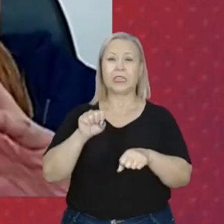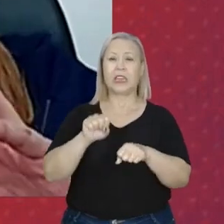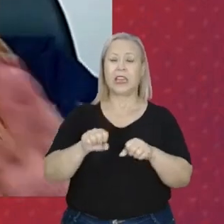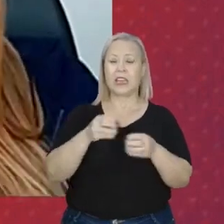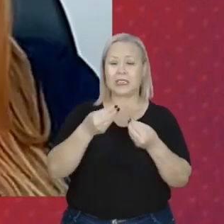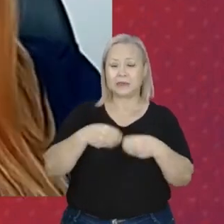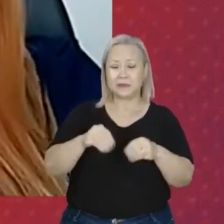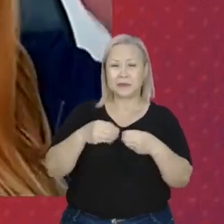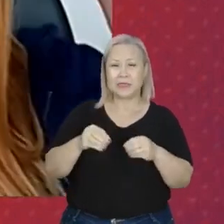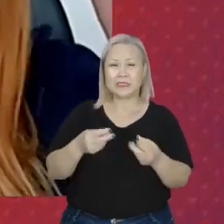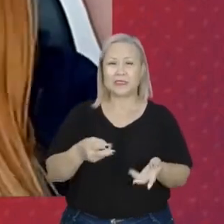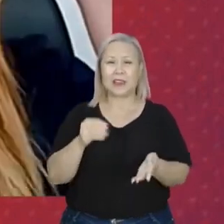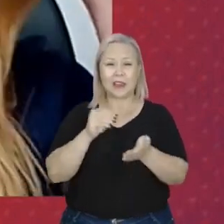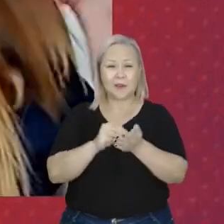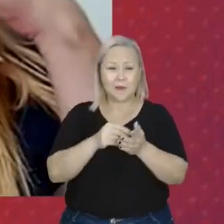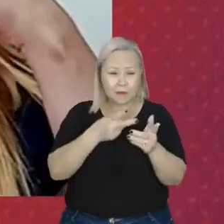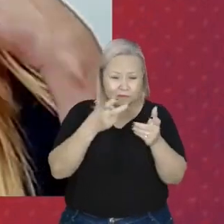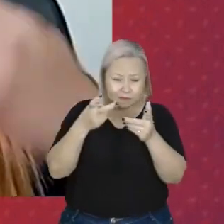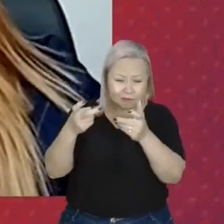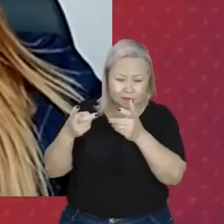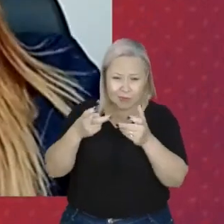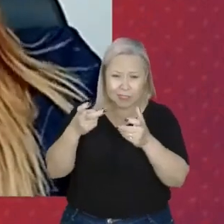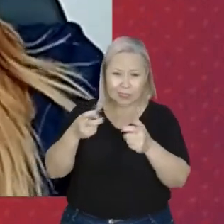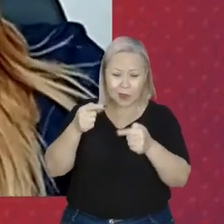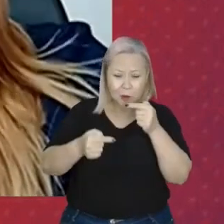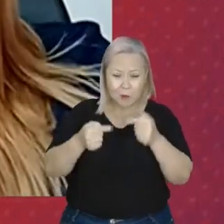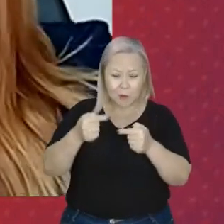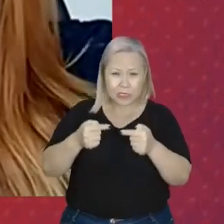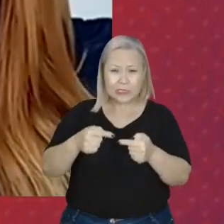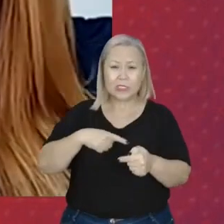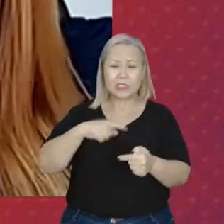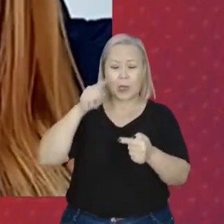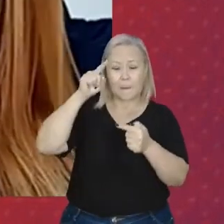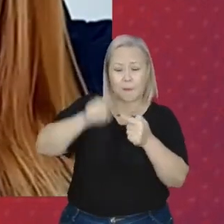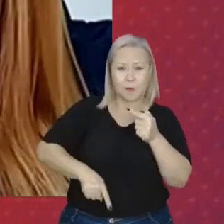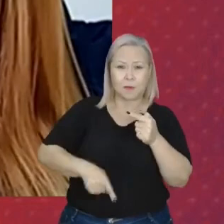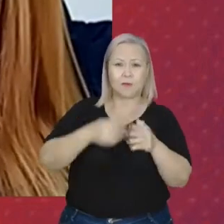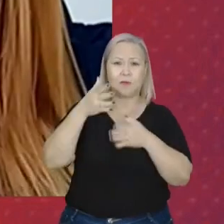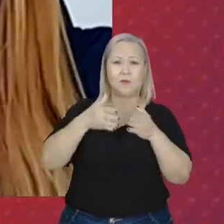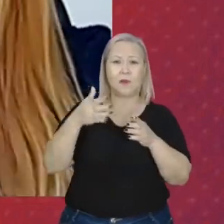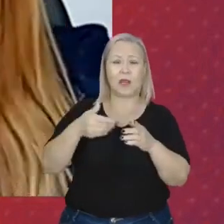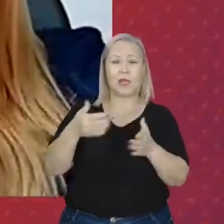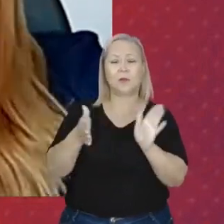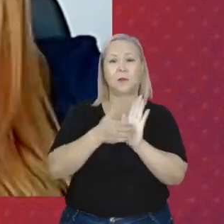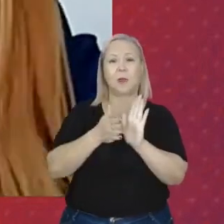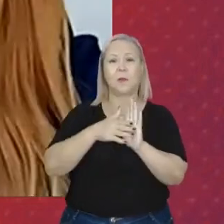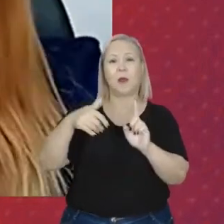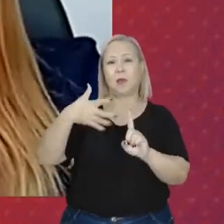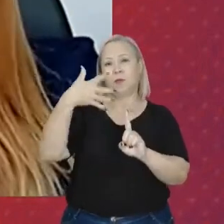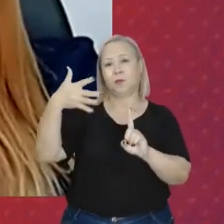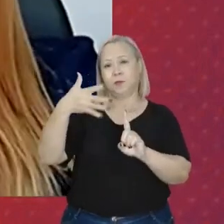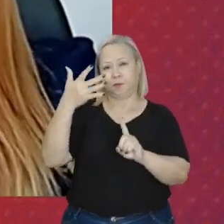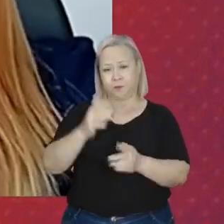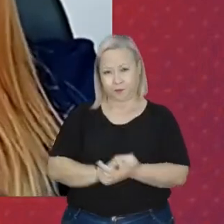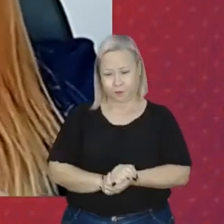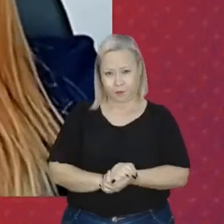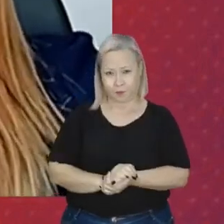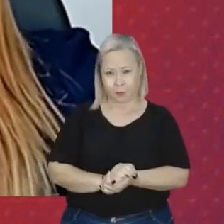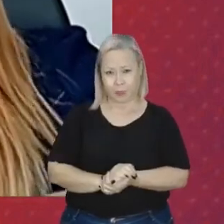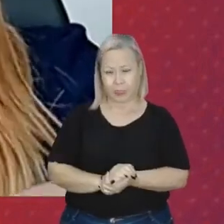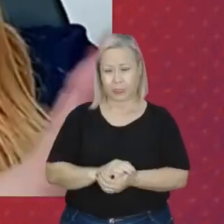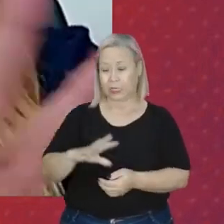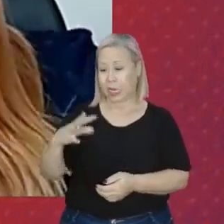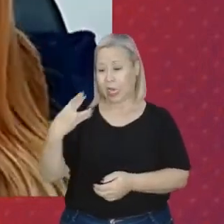uma invisibilidade da política. Havia uma proibição de falar sobre a pauta LGBTQIA+, sobretudo sobre a pauta